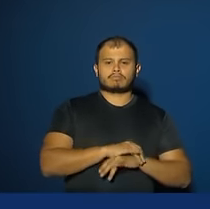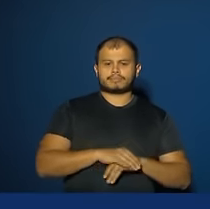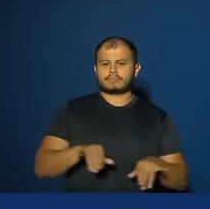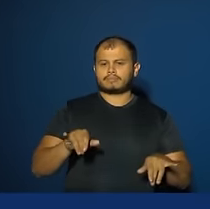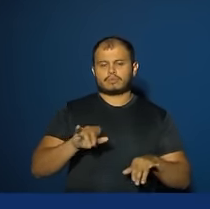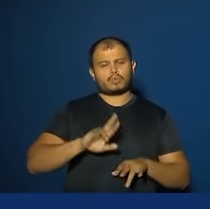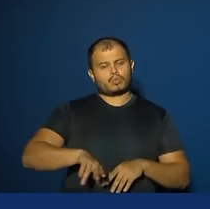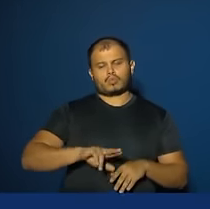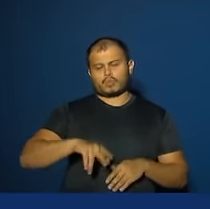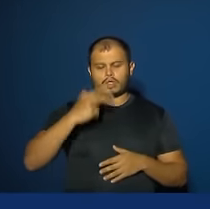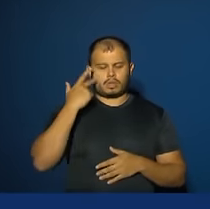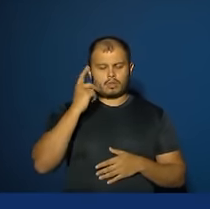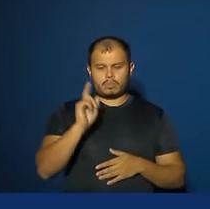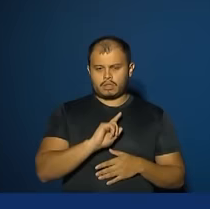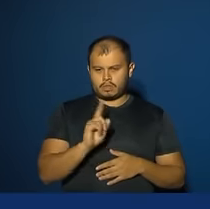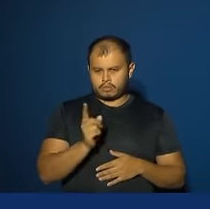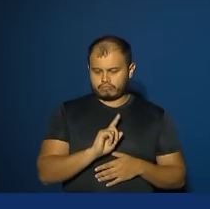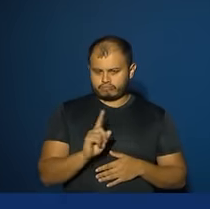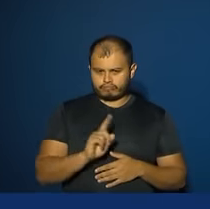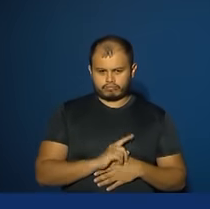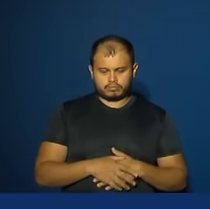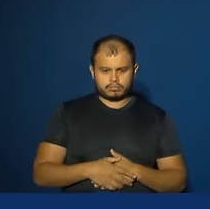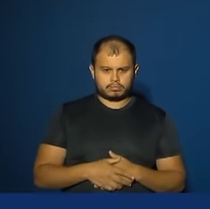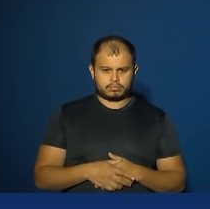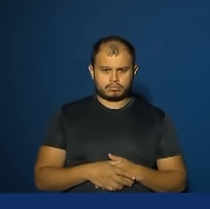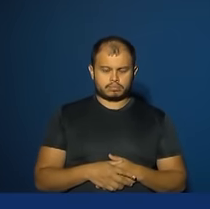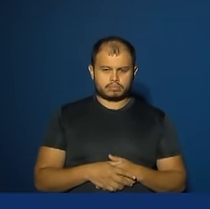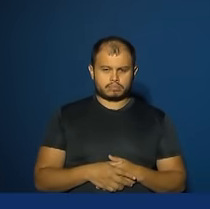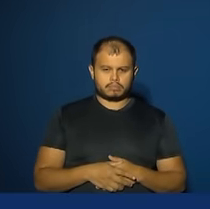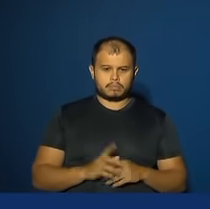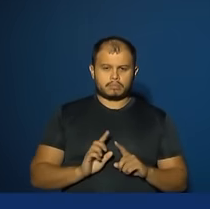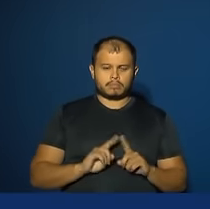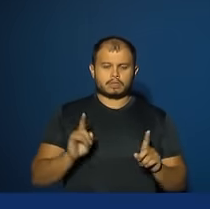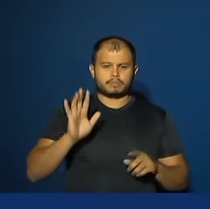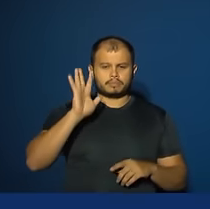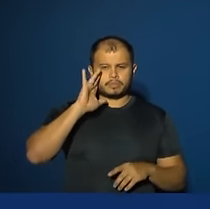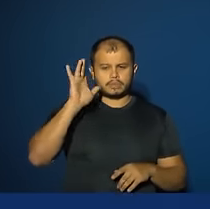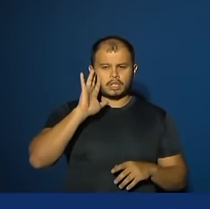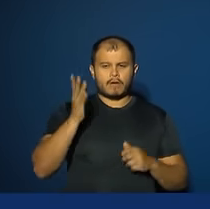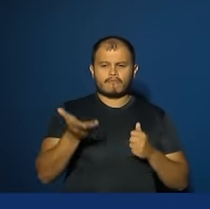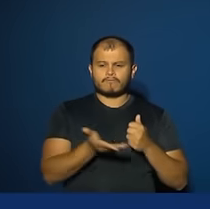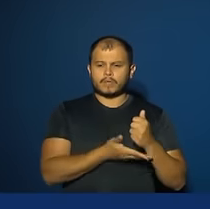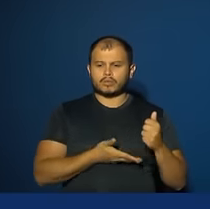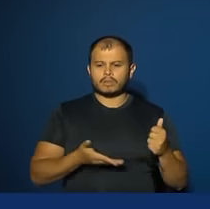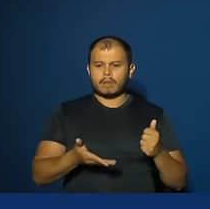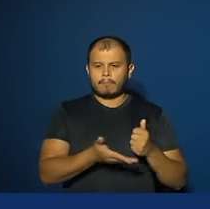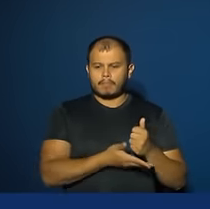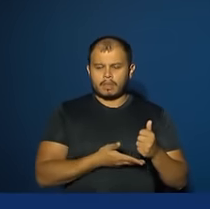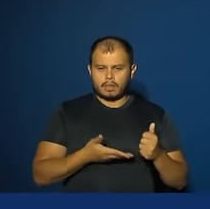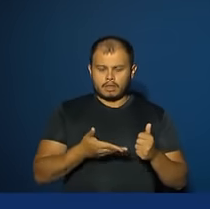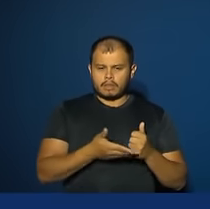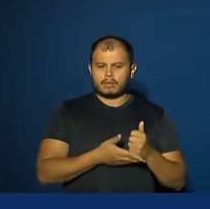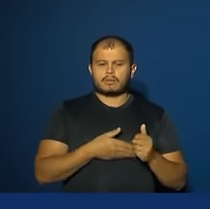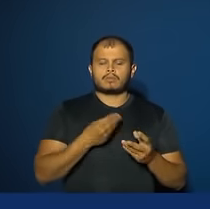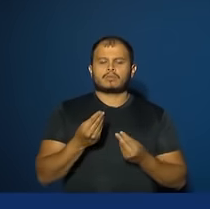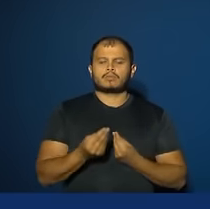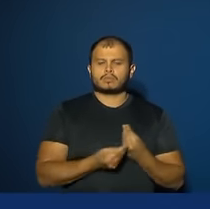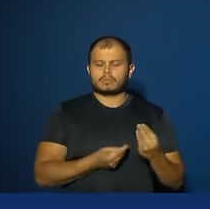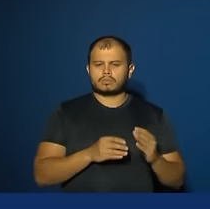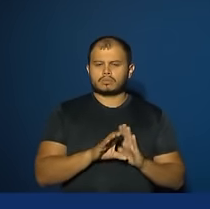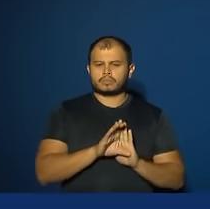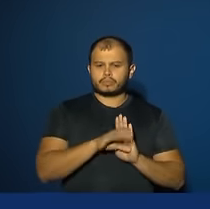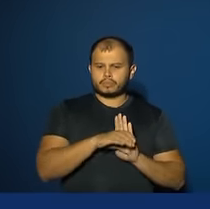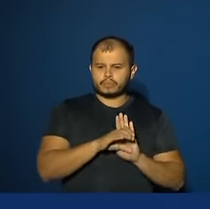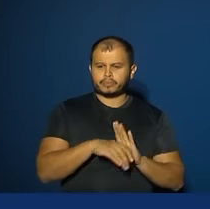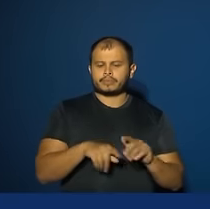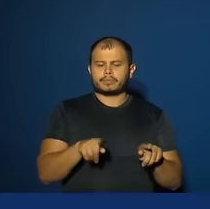não é normal. Tá? Agora, pensando um pouquinho no fundamento, A gente acredita, esse